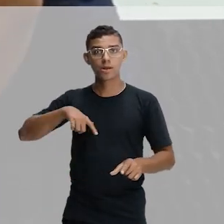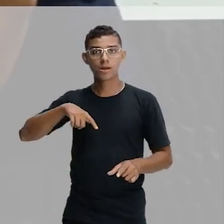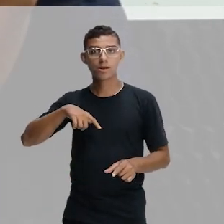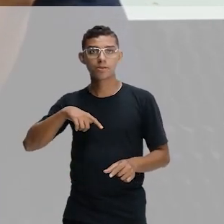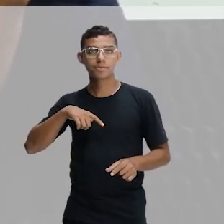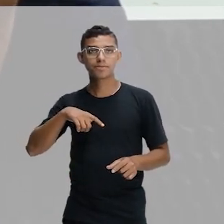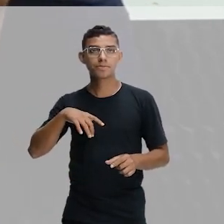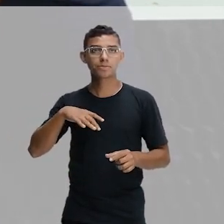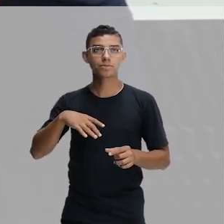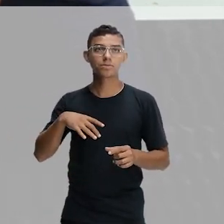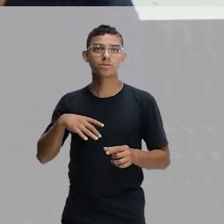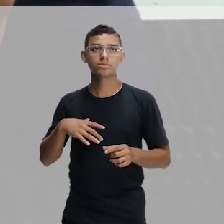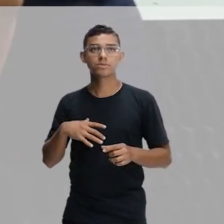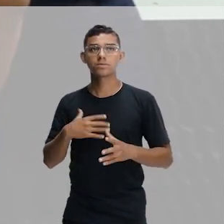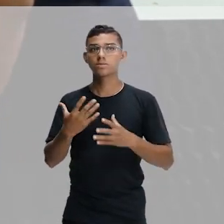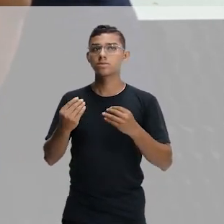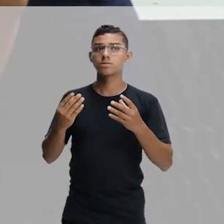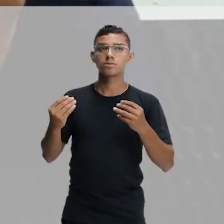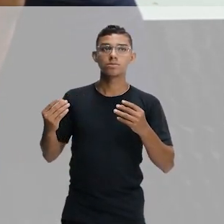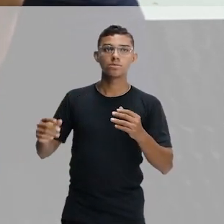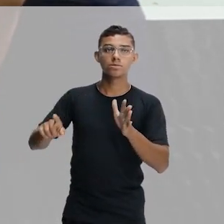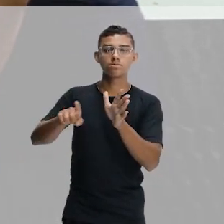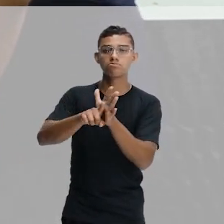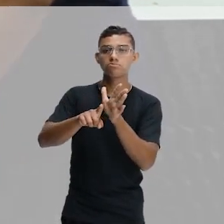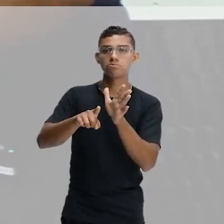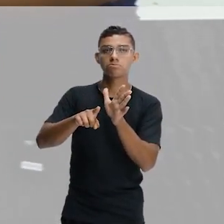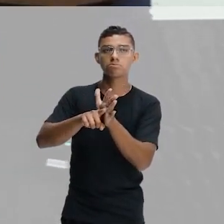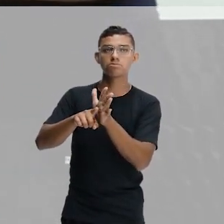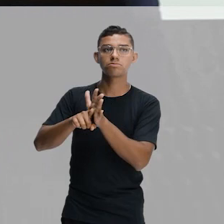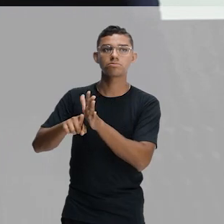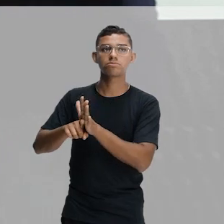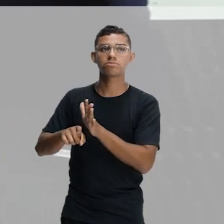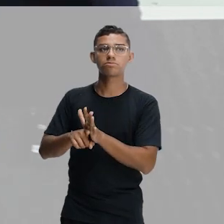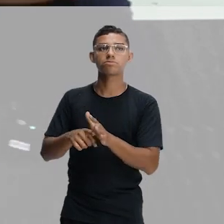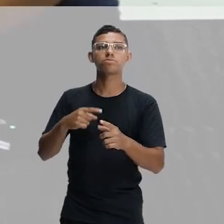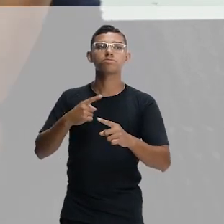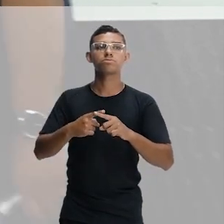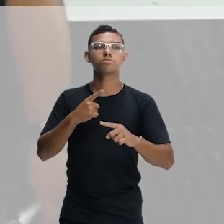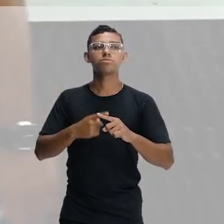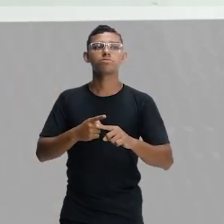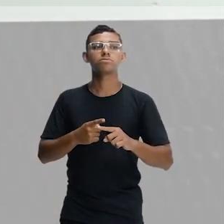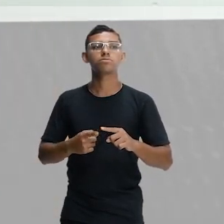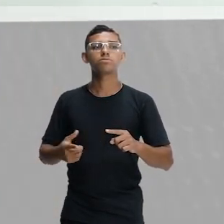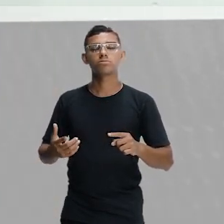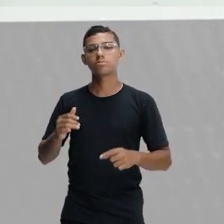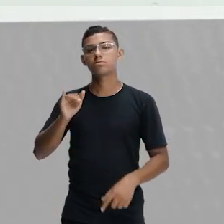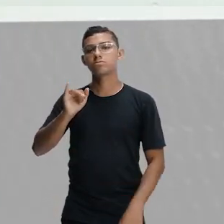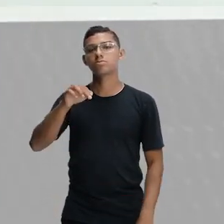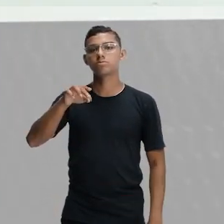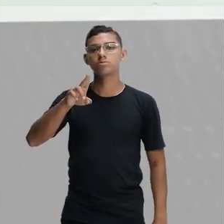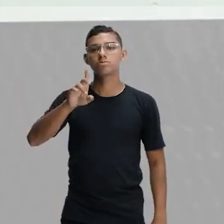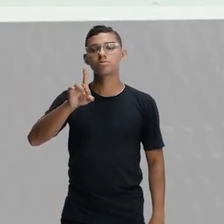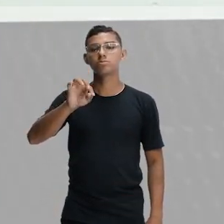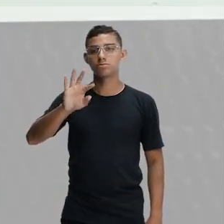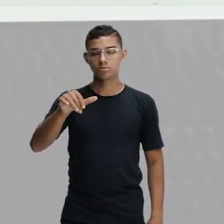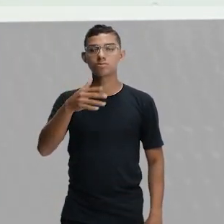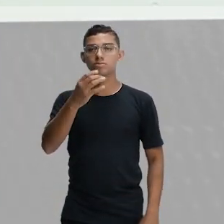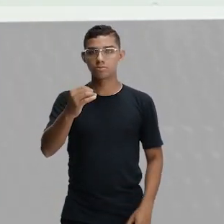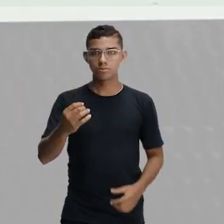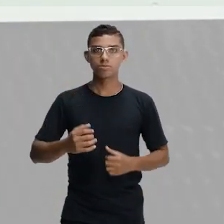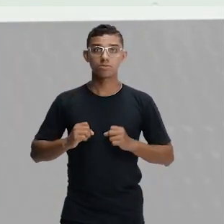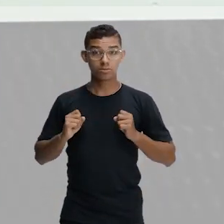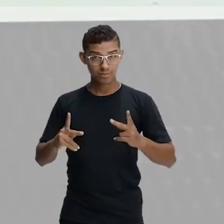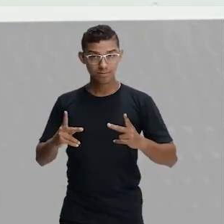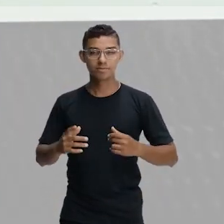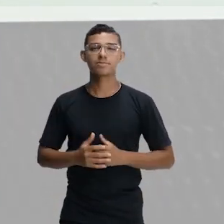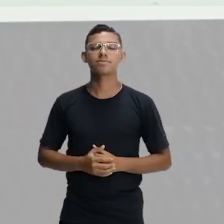excesso de cargas negativas causado justamente pela indução e pelo aterramento, tá